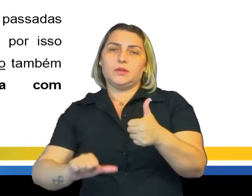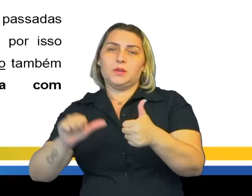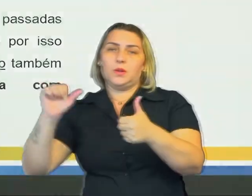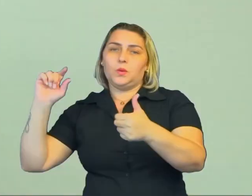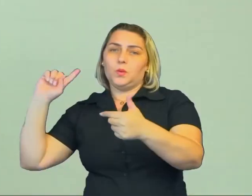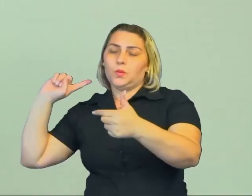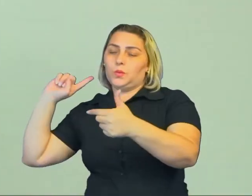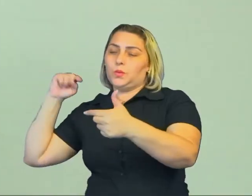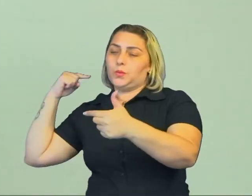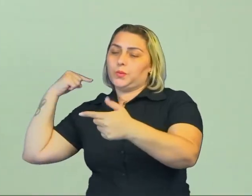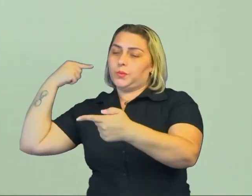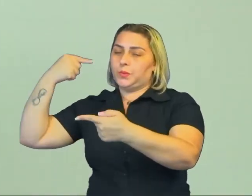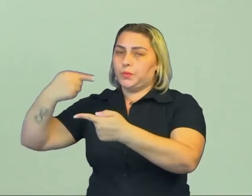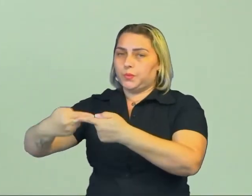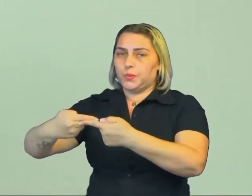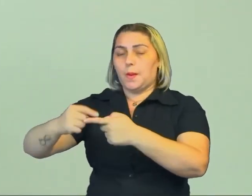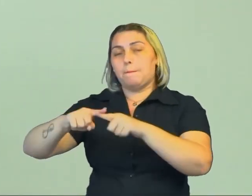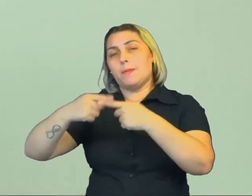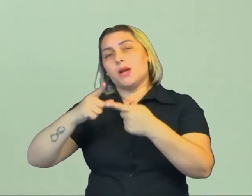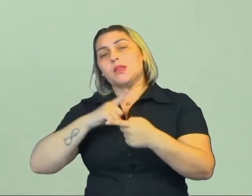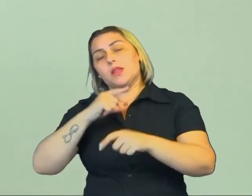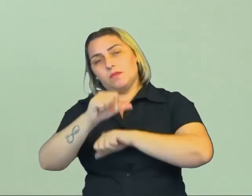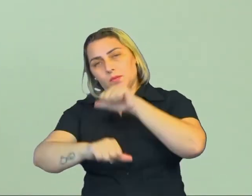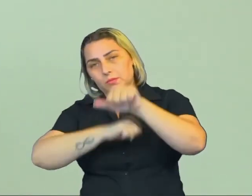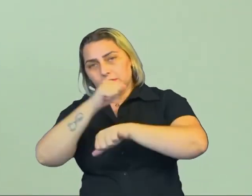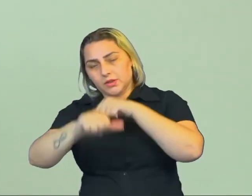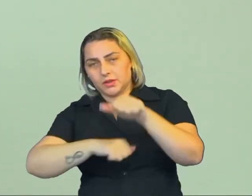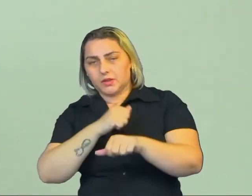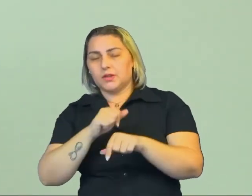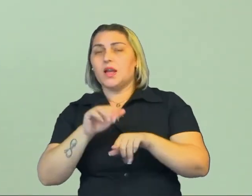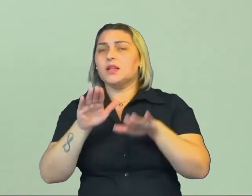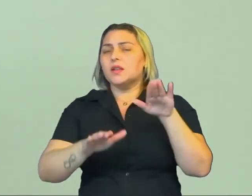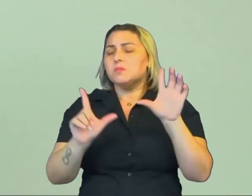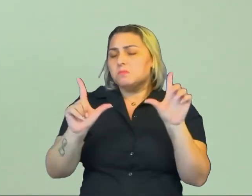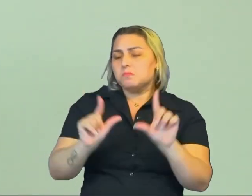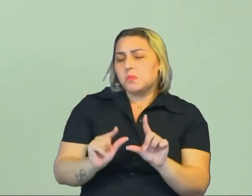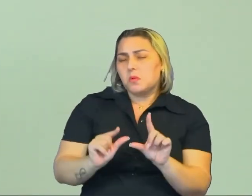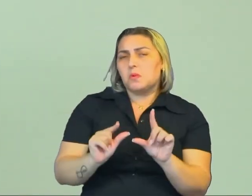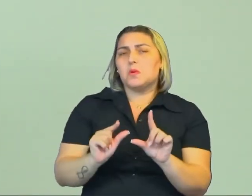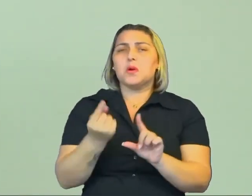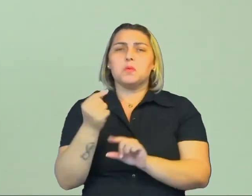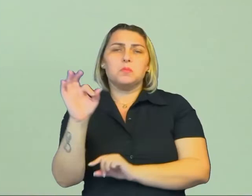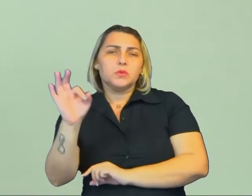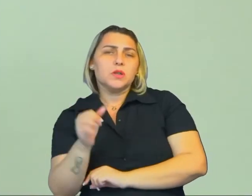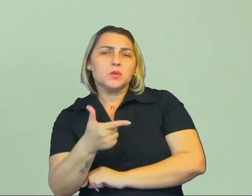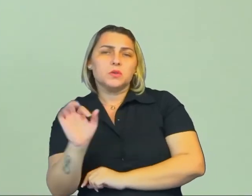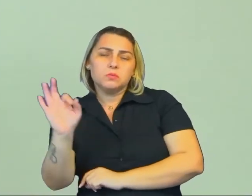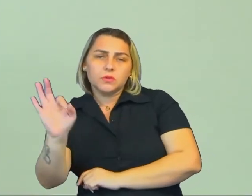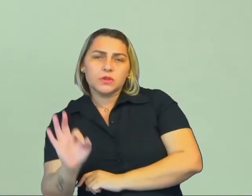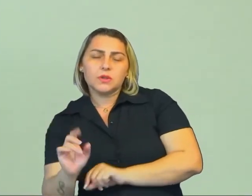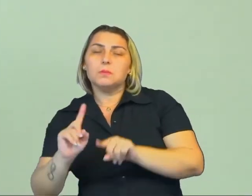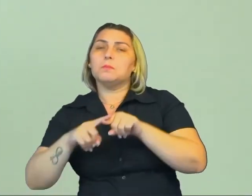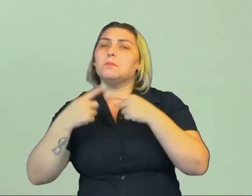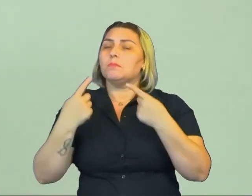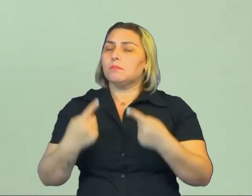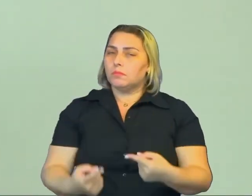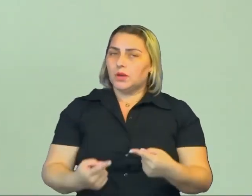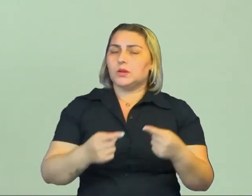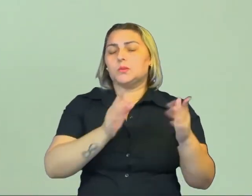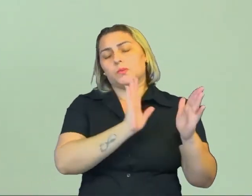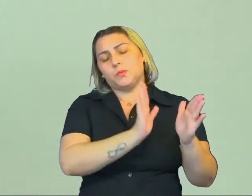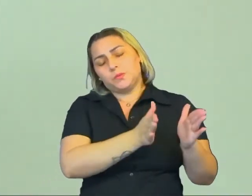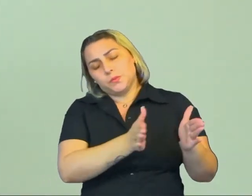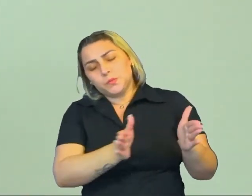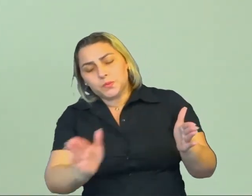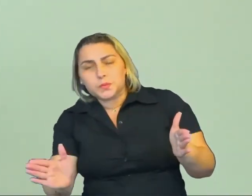seja, você descendeu, mas houve uma modificação. Às vezes mínima, às vezes é 1%, 2%, mas no decorrer de milhares